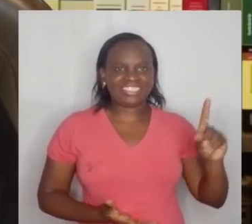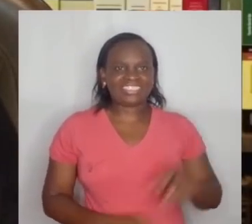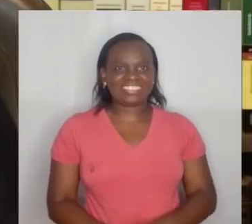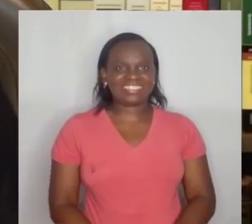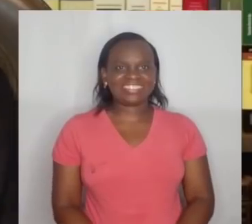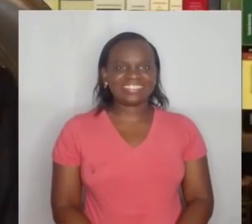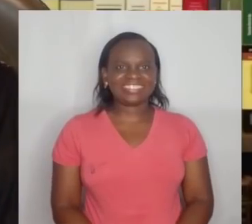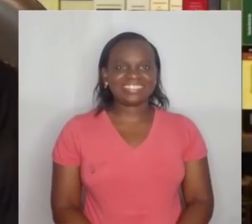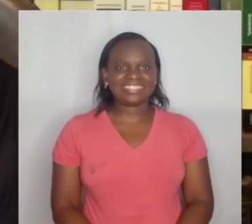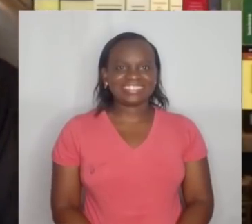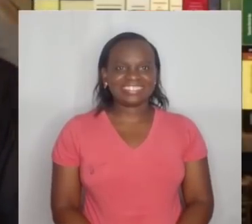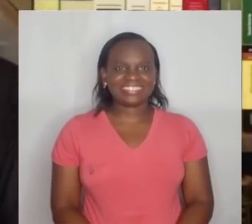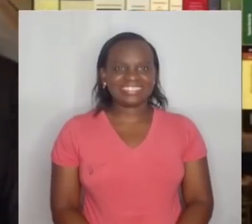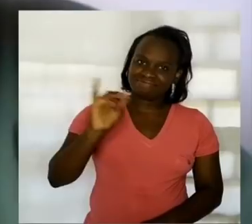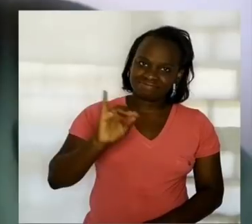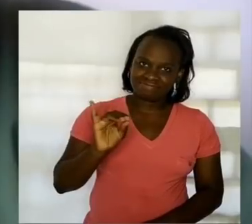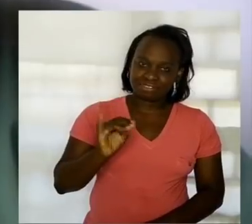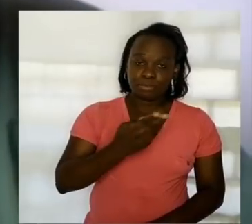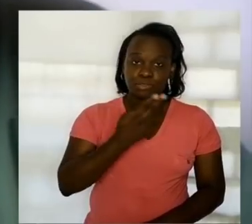Sudeste.